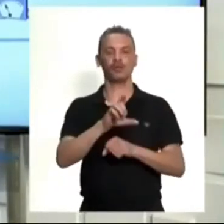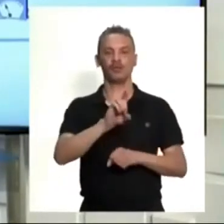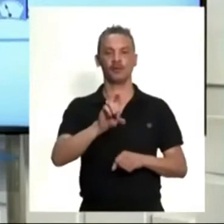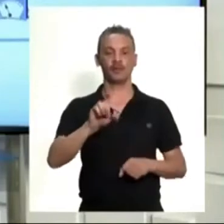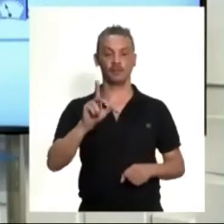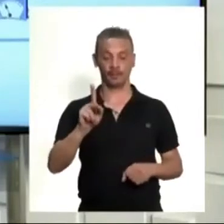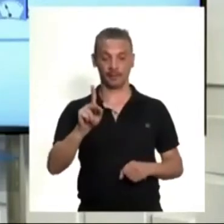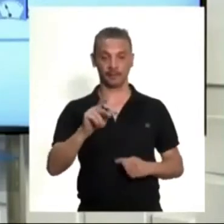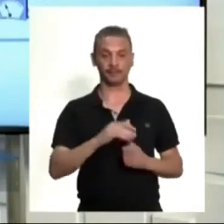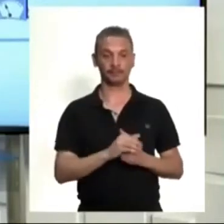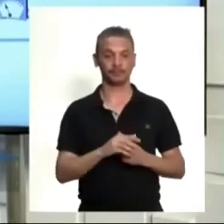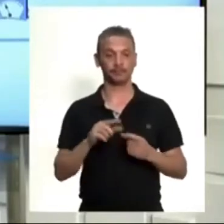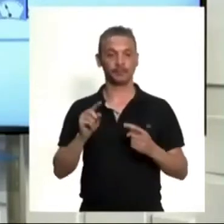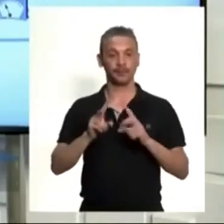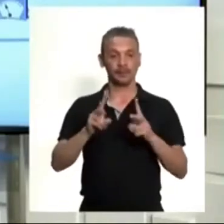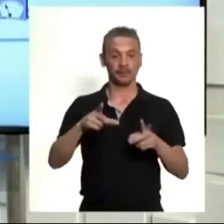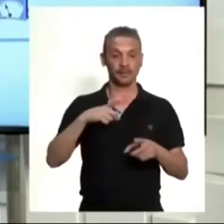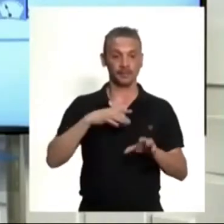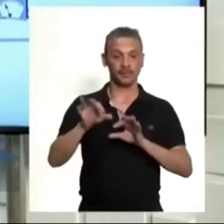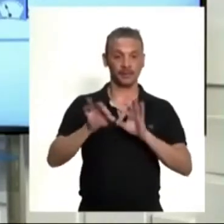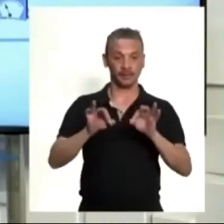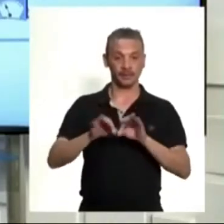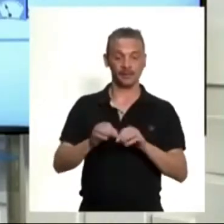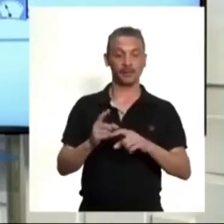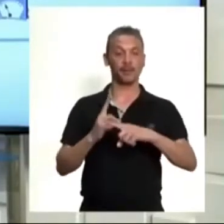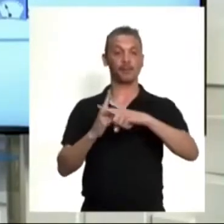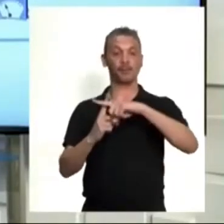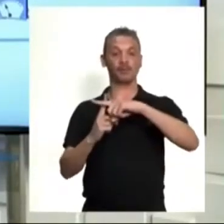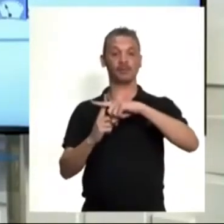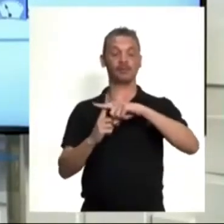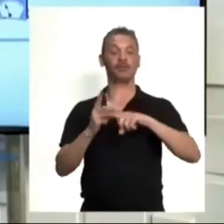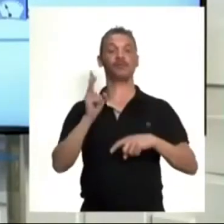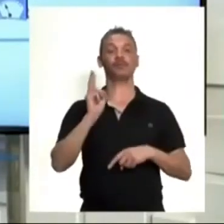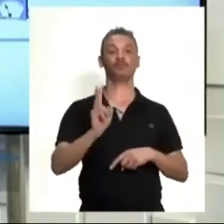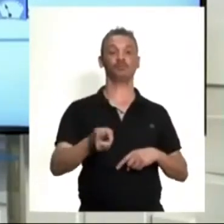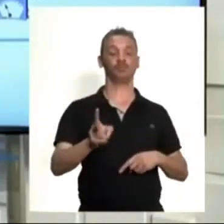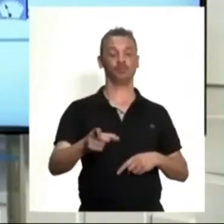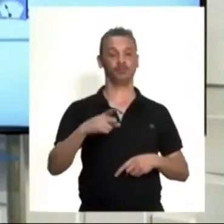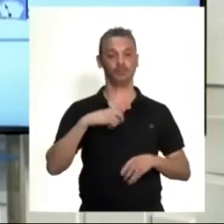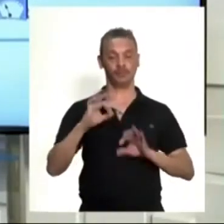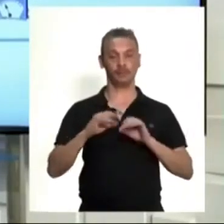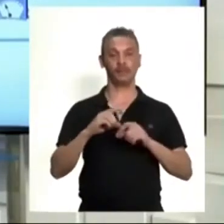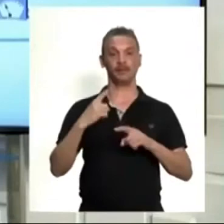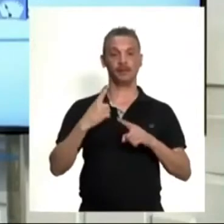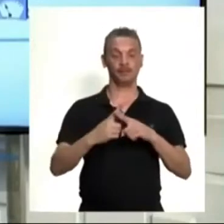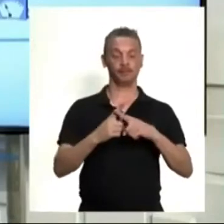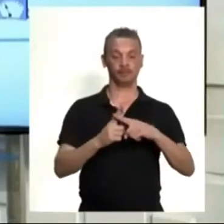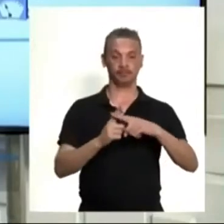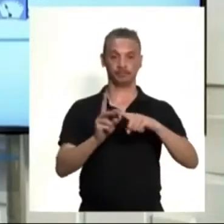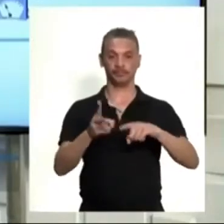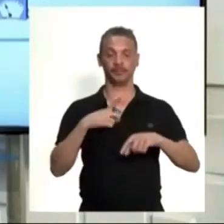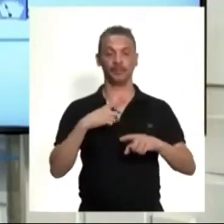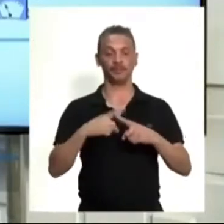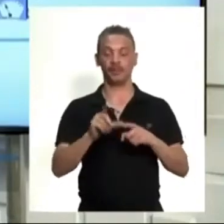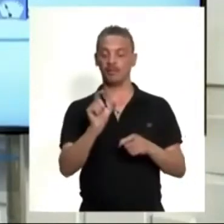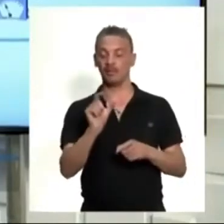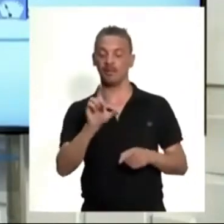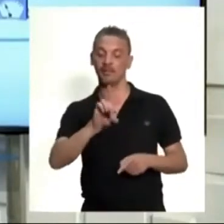pilhas. Que sempre vai dar valor positivo aqui, viu, gente? Porque são reações sempre espontâneas, tá? A gente fala que a DDP